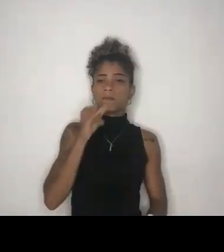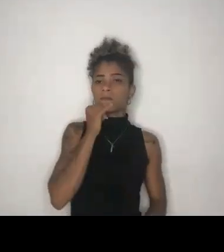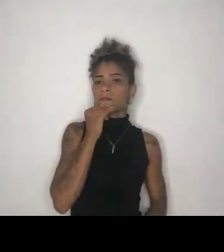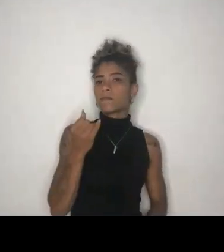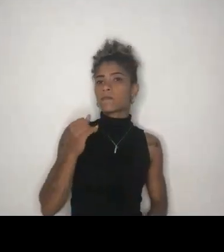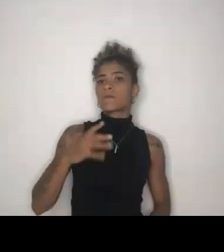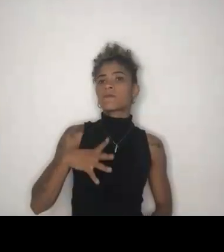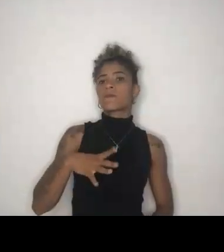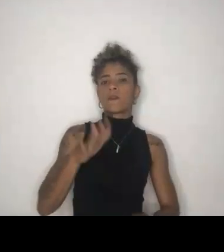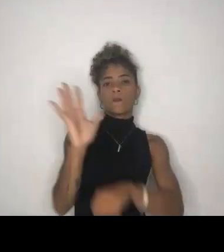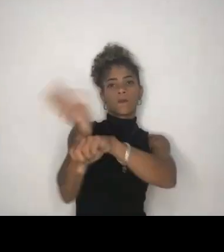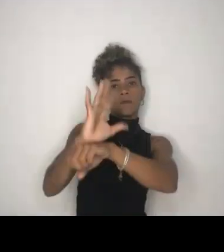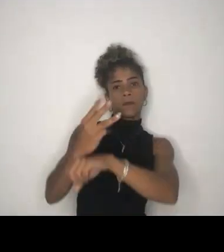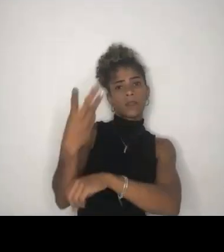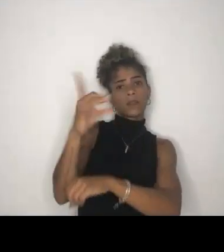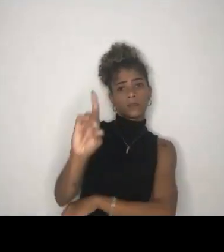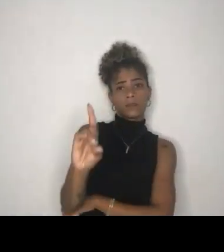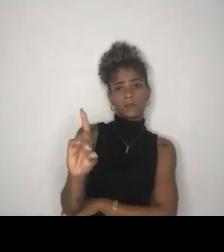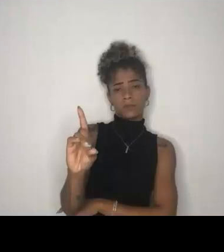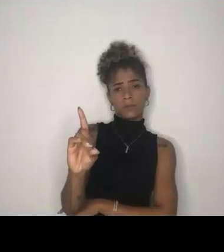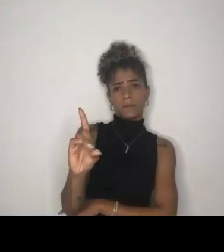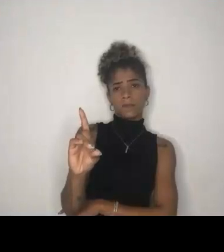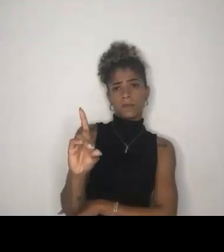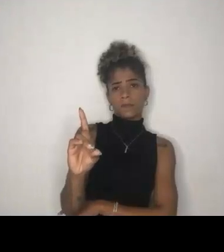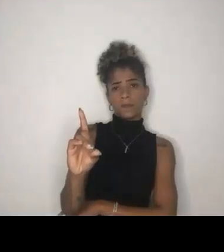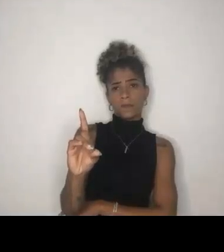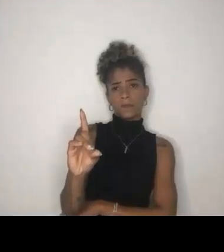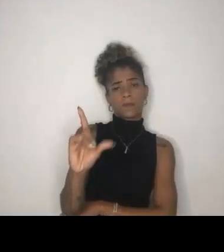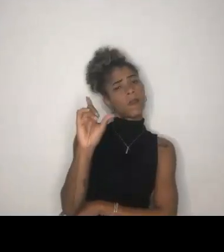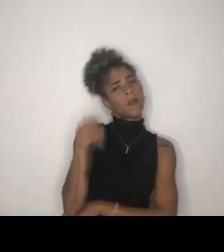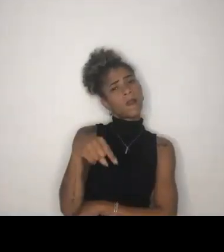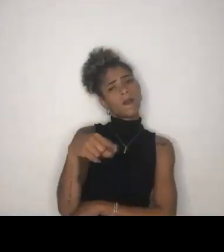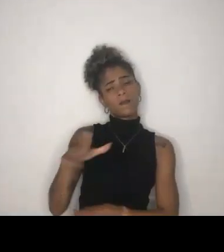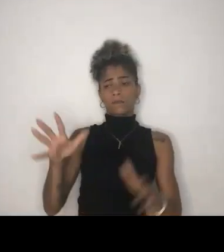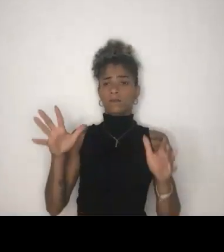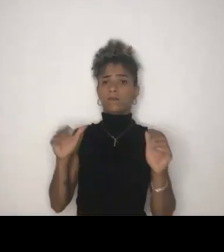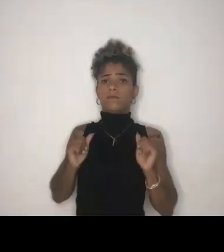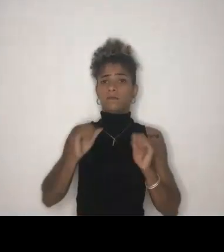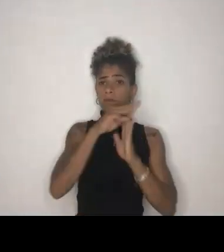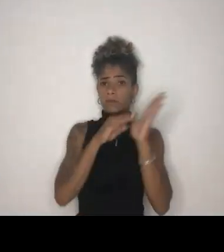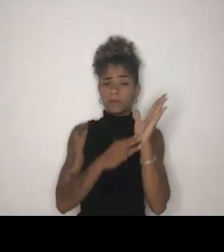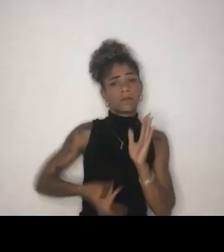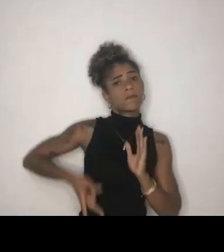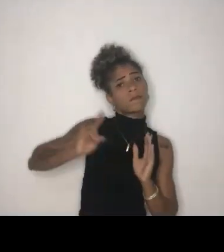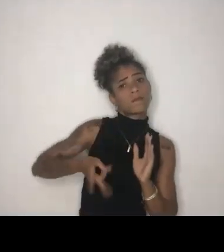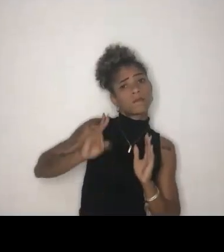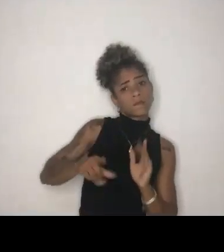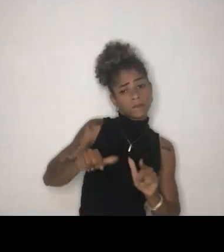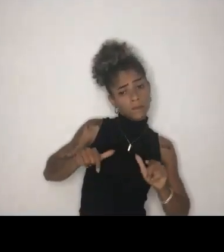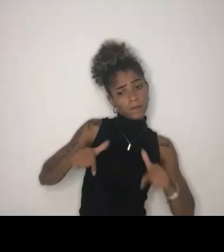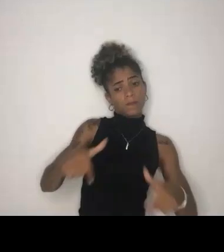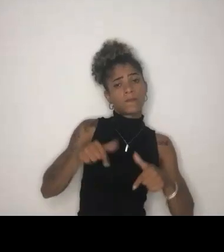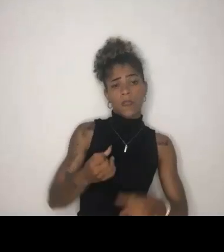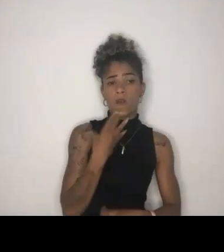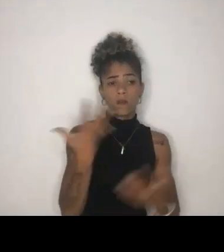um filme só no 3D aí não é uma zona de conforto adotar a metodologias que sempre funcionam Será que a gente